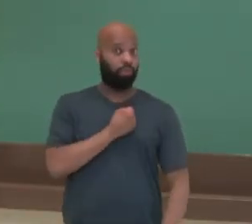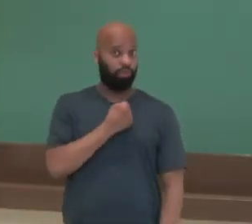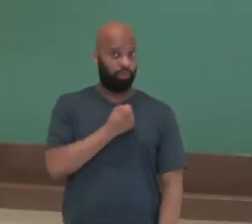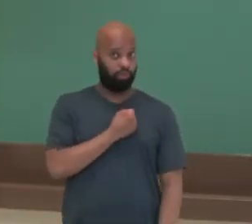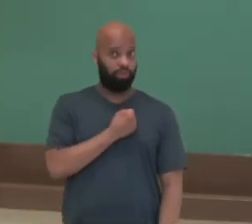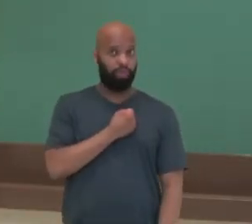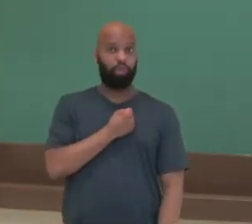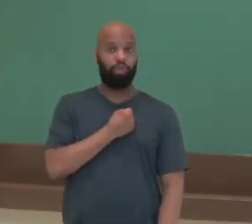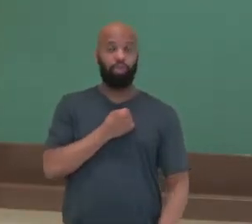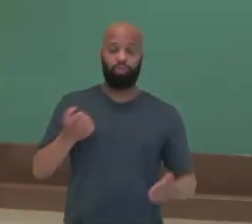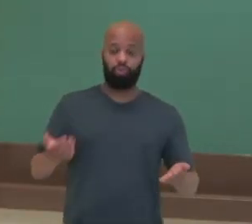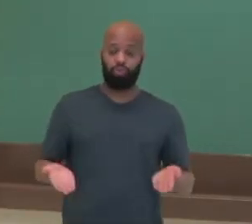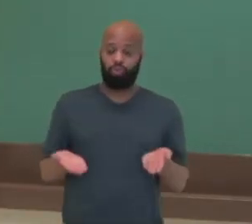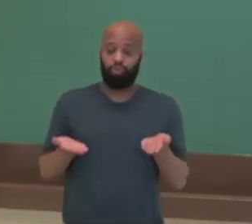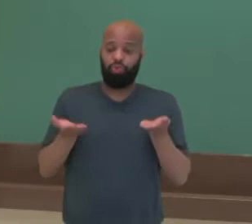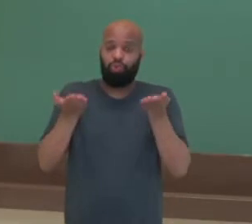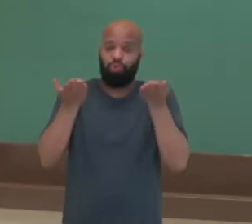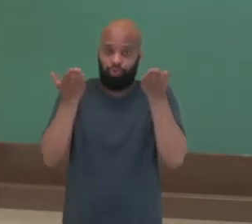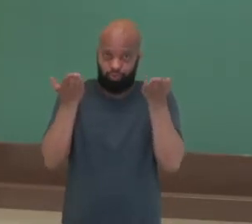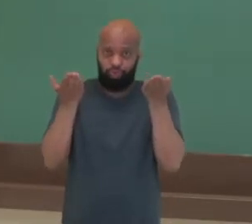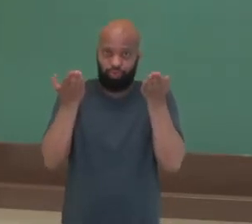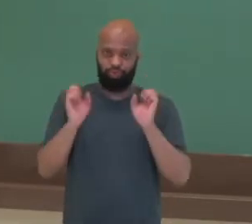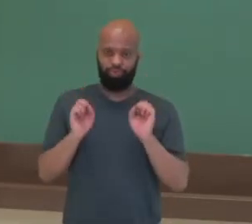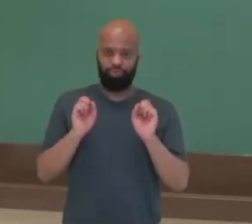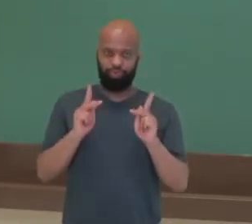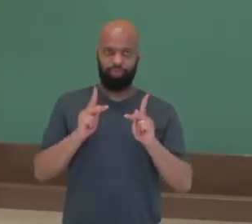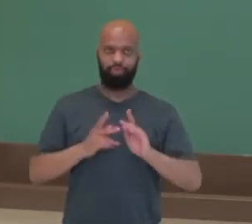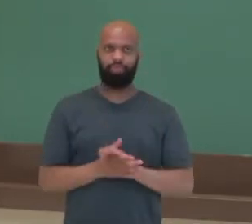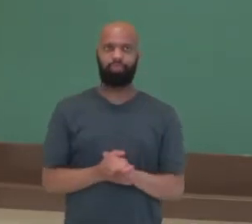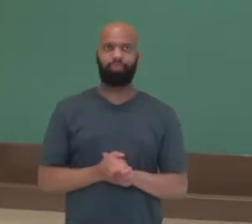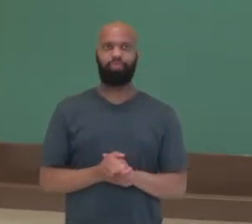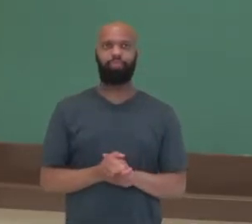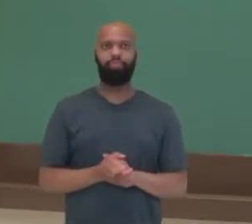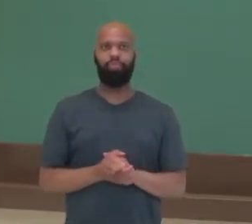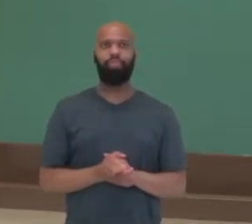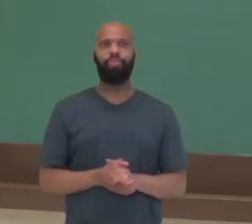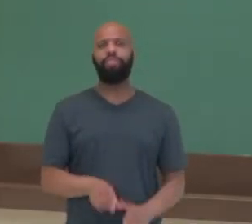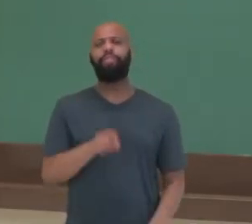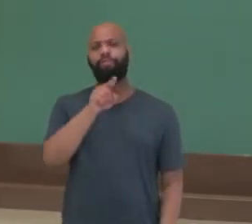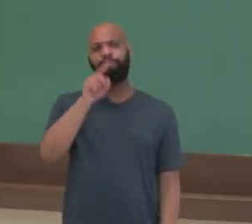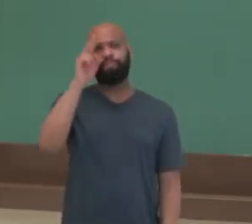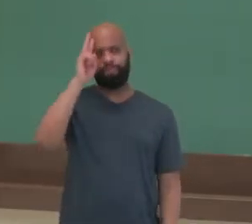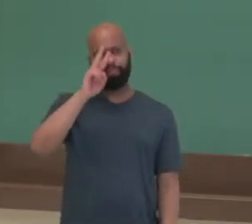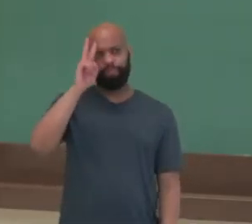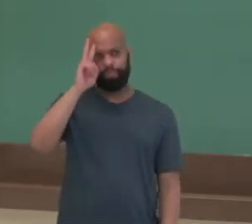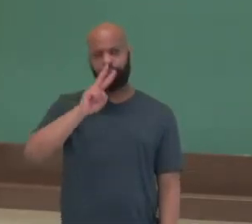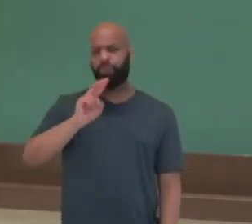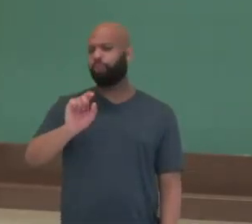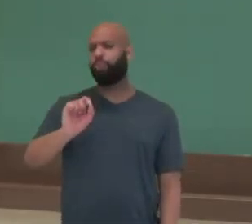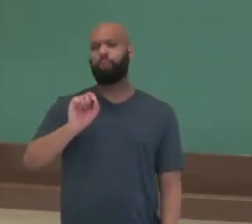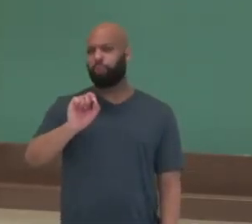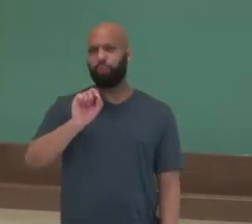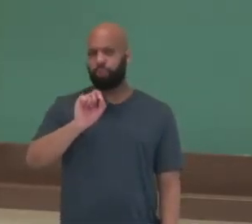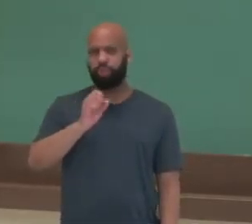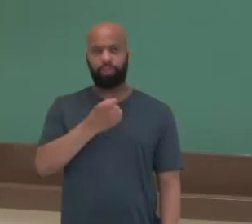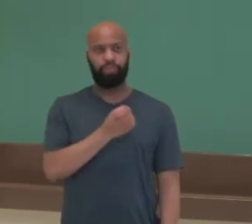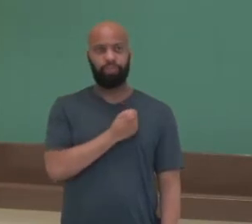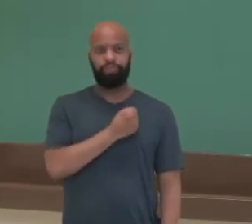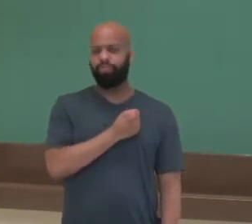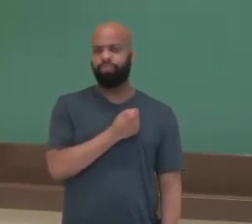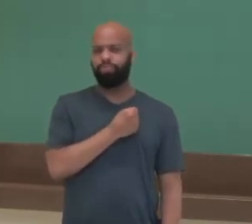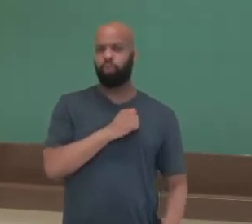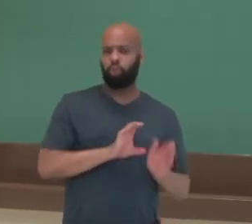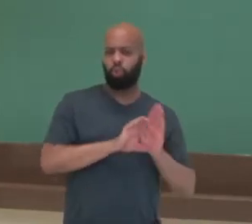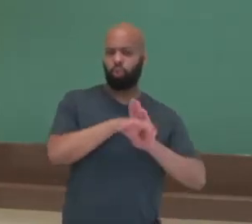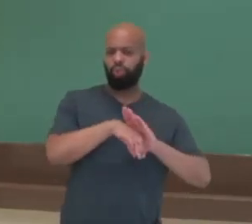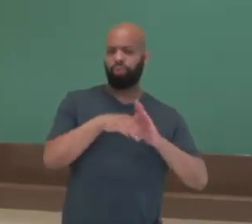números diretamente proporcionais, tá? Bom, vocês se lembram então o que são esses